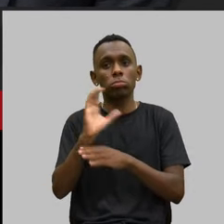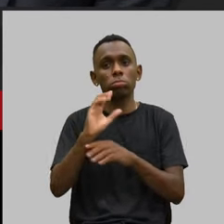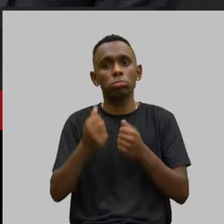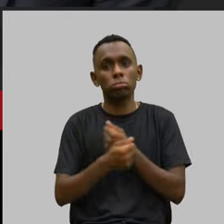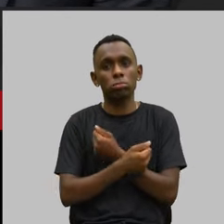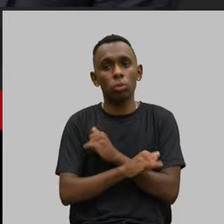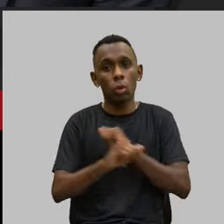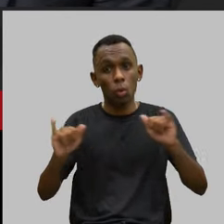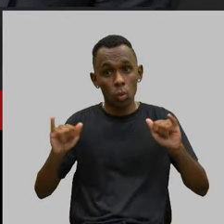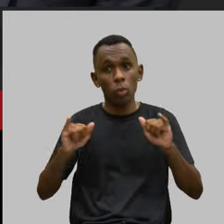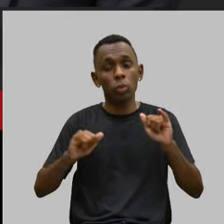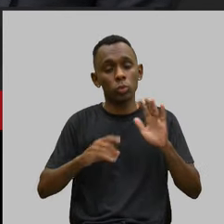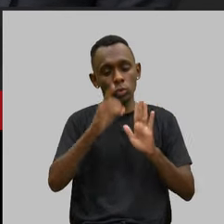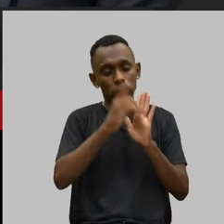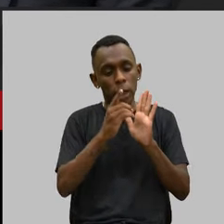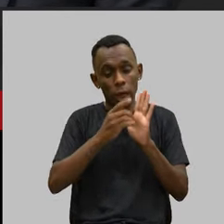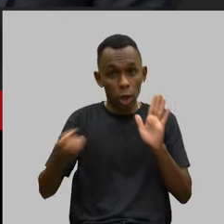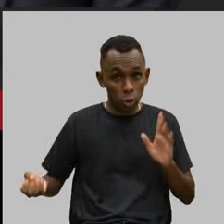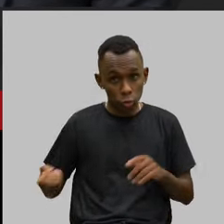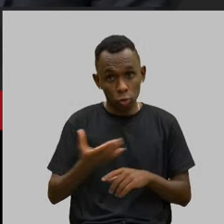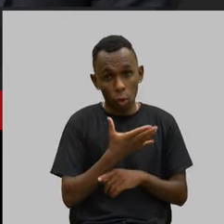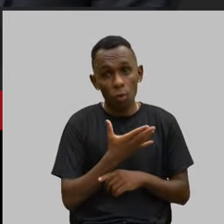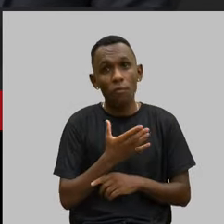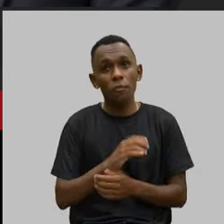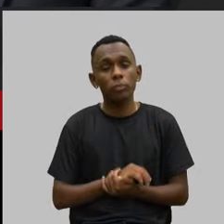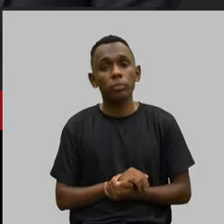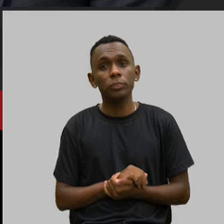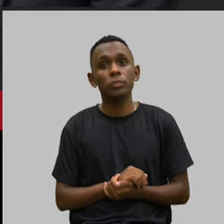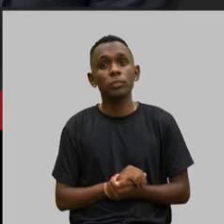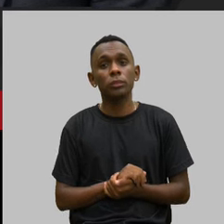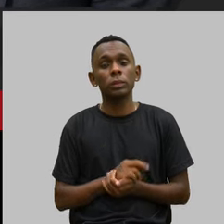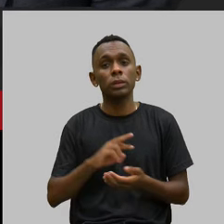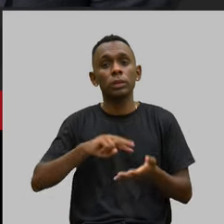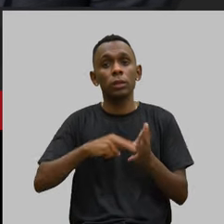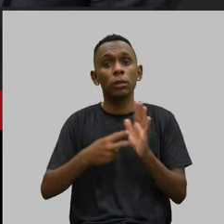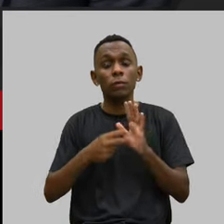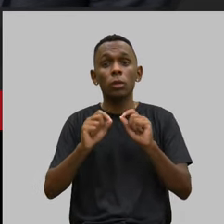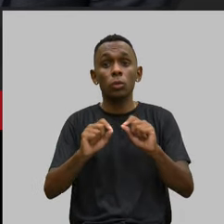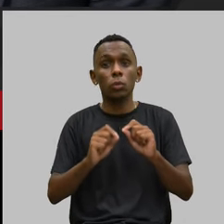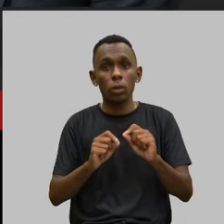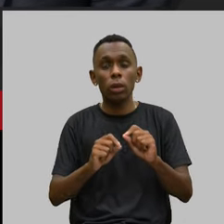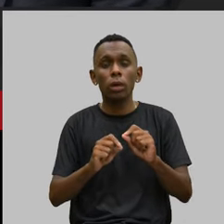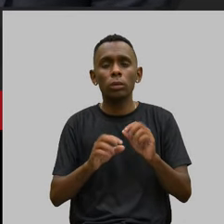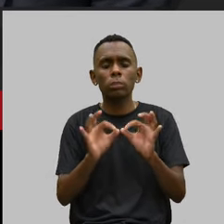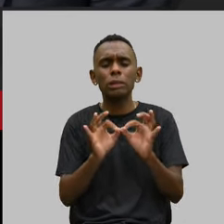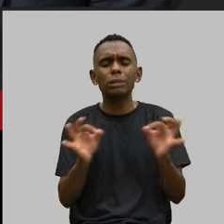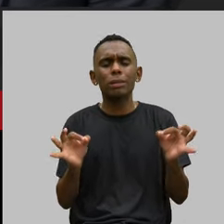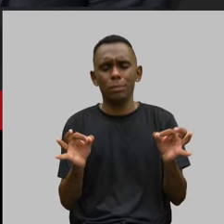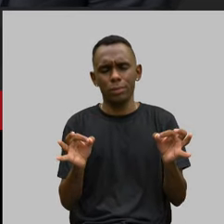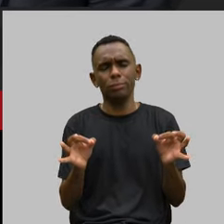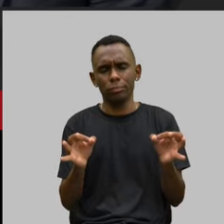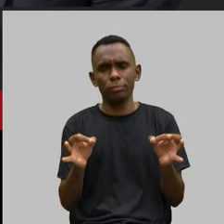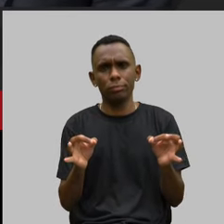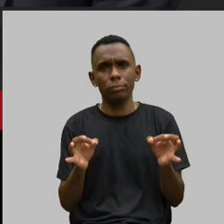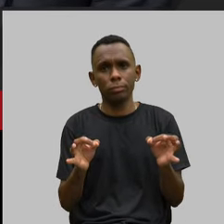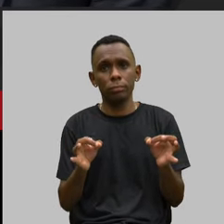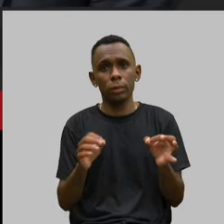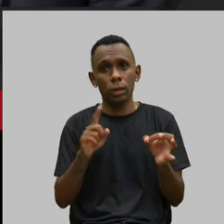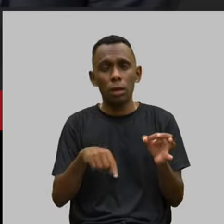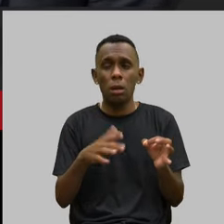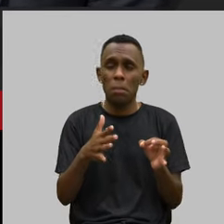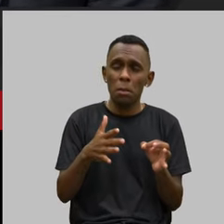esse novo decreto El ele representou uma simplificação eh de cerca